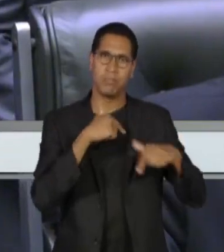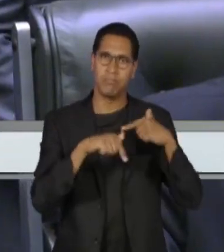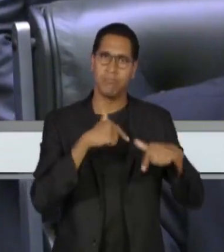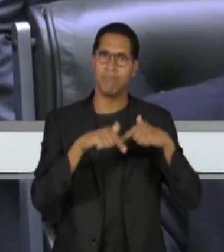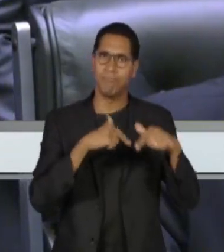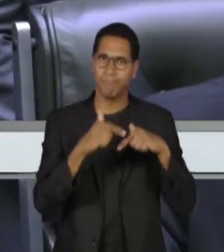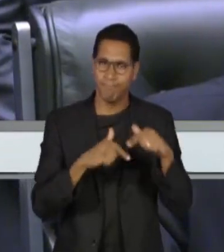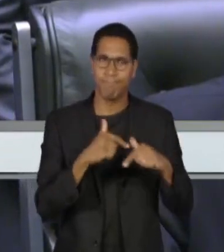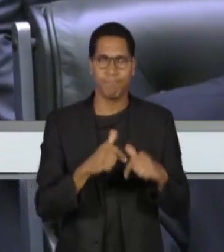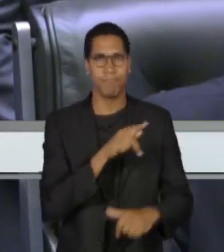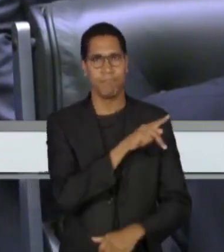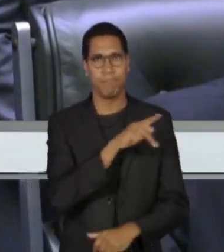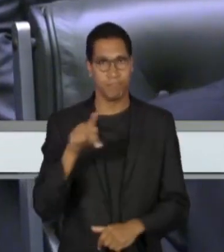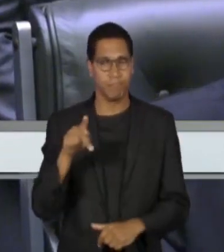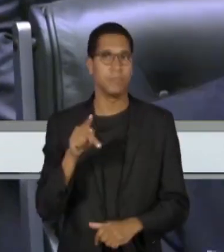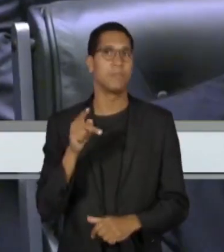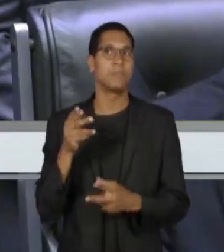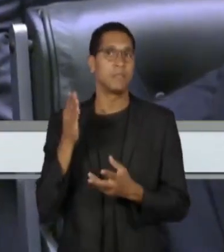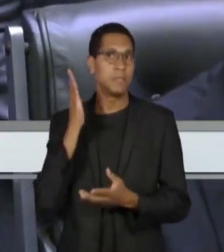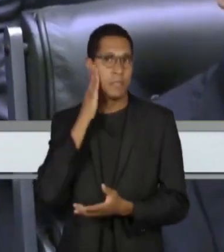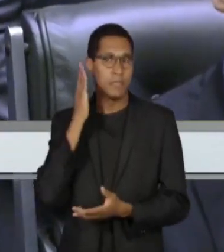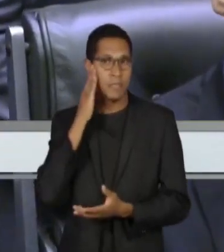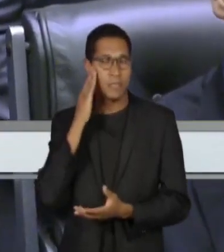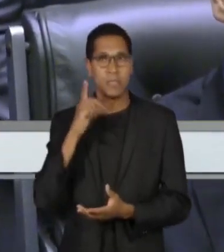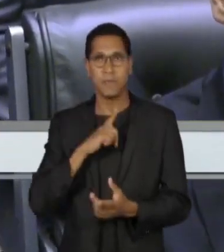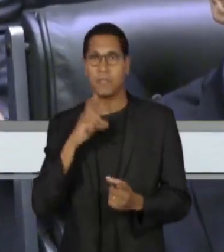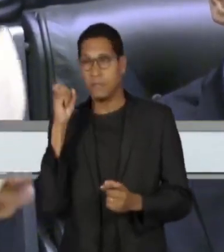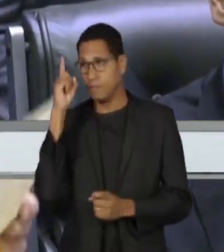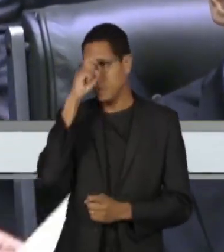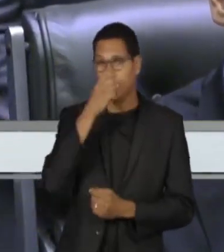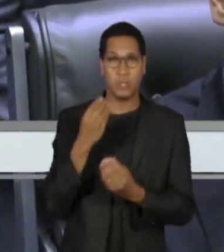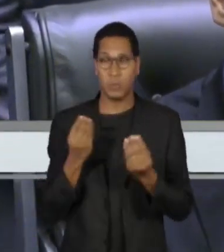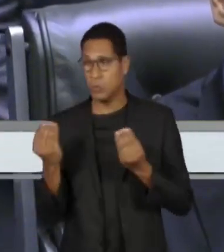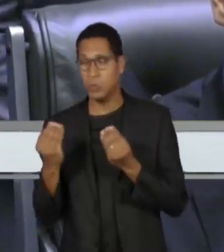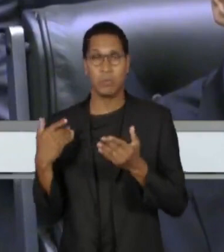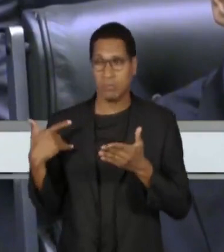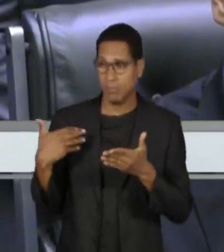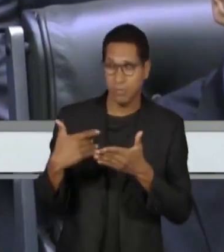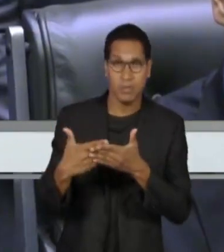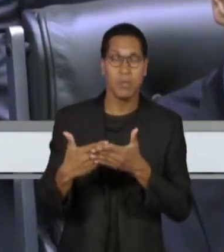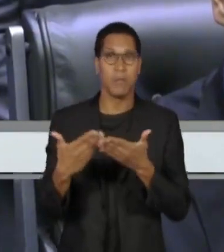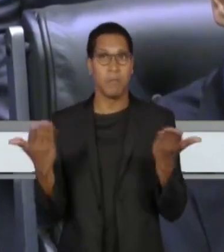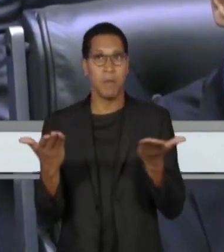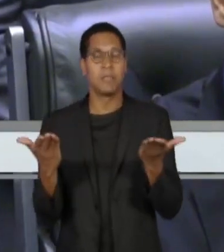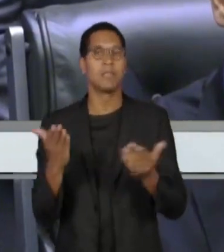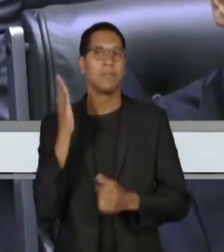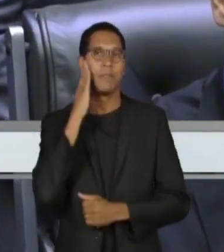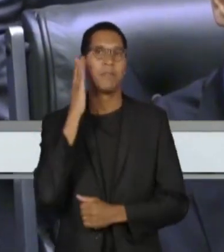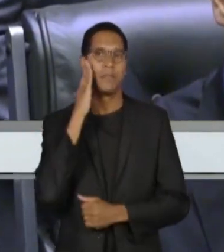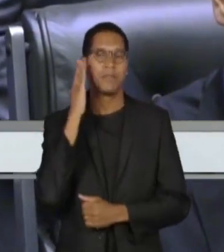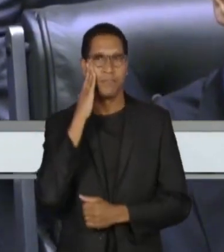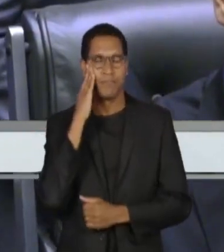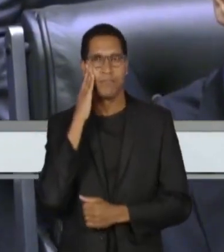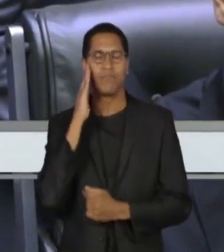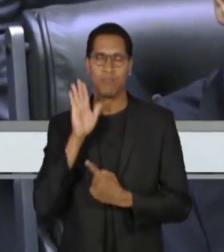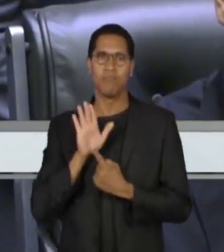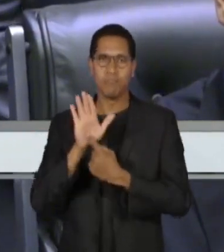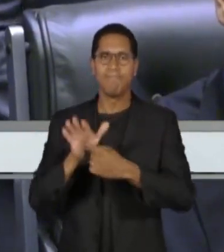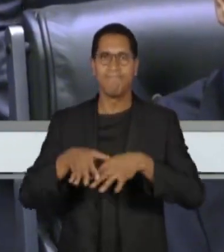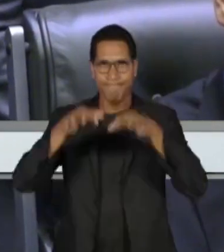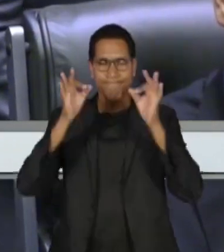eram infundados. Do contrário, não estaríamos aqui novamente. Ficou